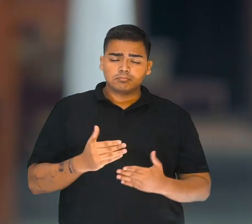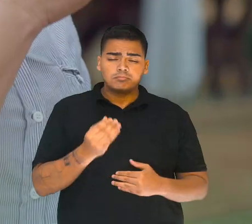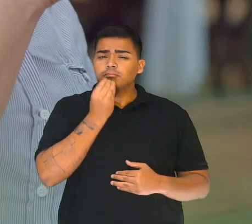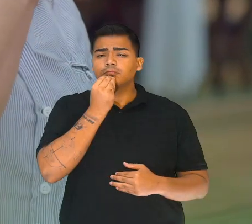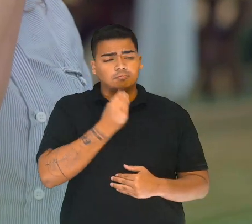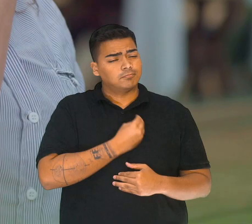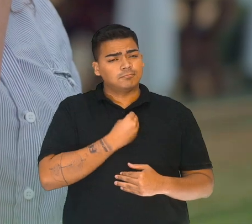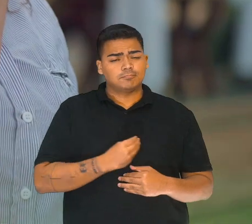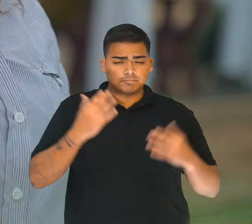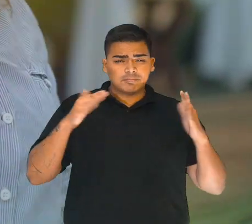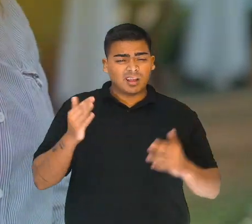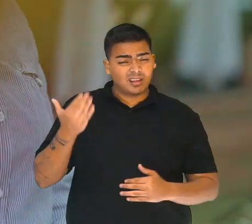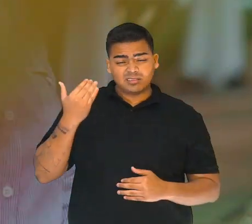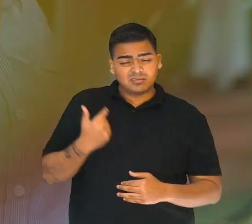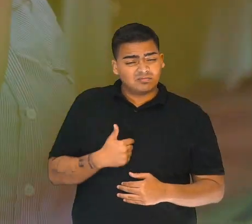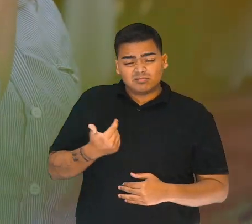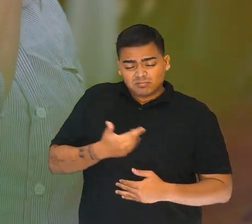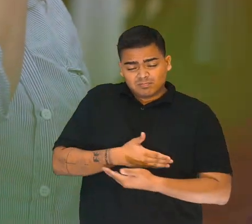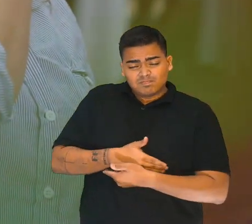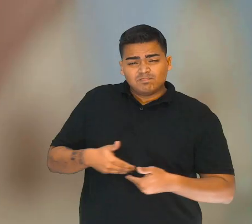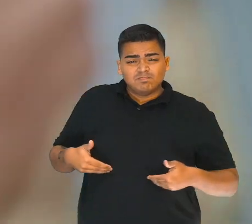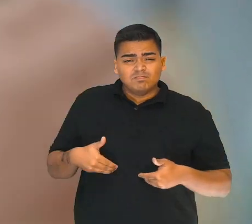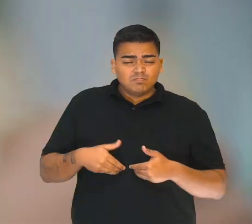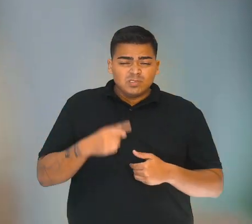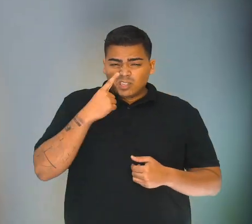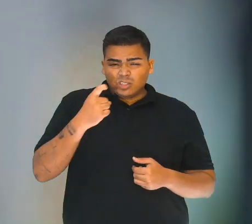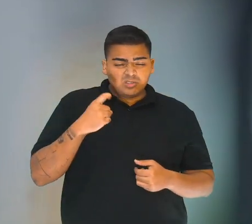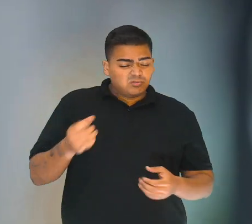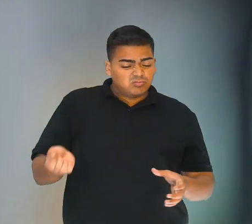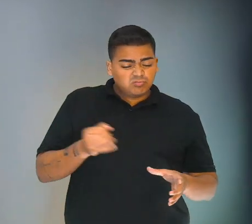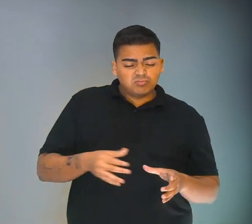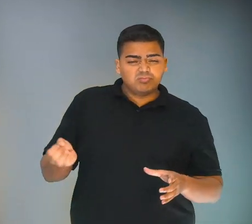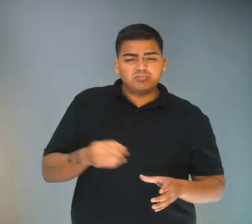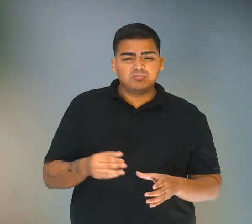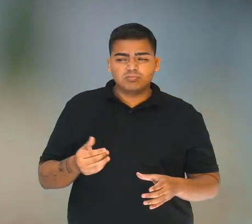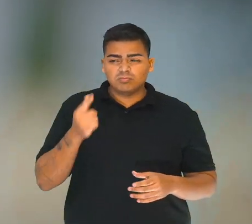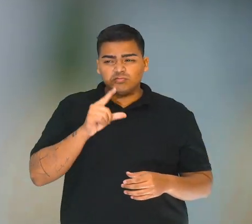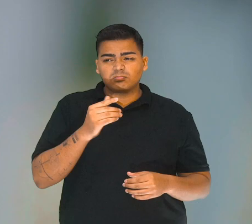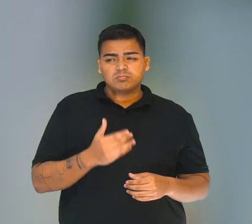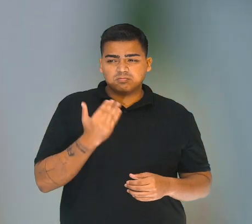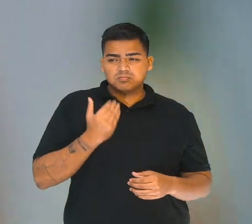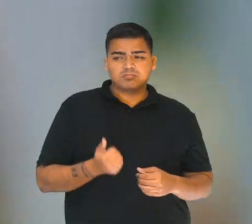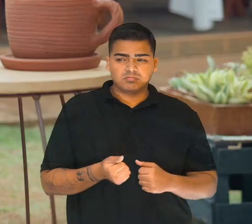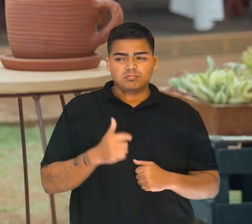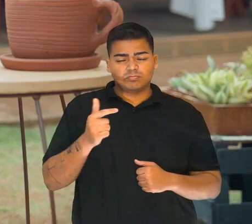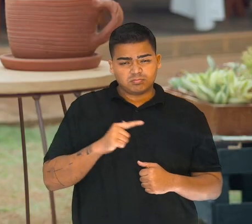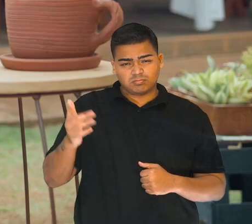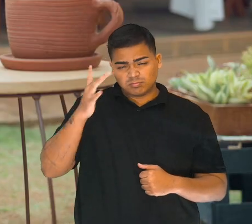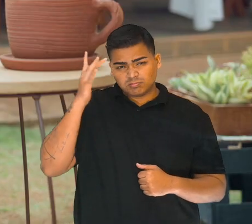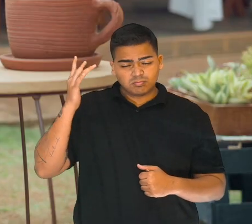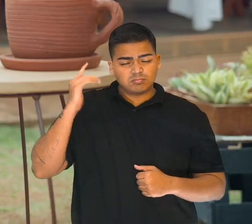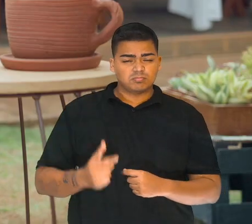abriram. Quando eu entrei lá, eu não tinha nem o que comer. Eu catava coisa do lixo, às vezes, sabe, para comer. E tinha